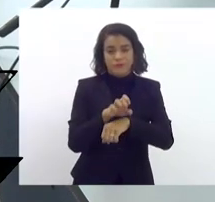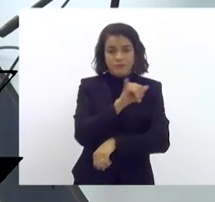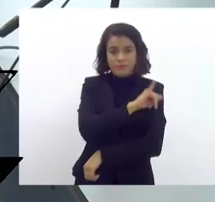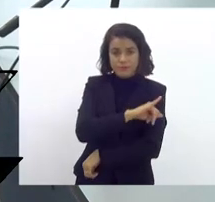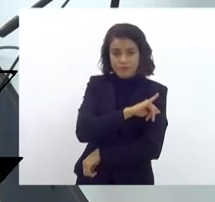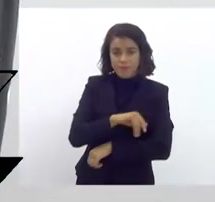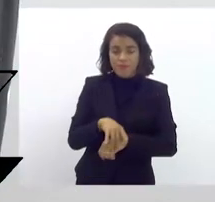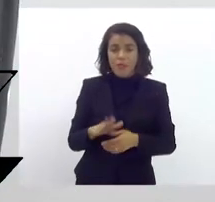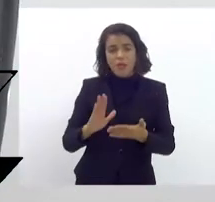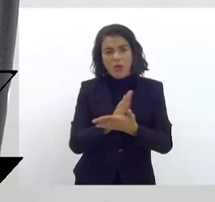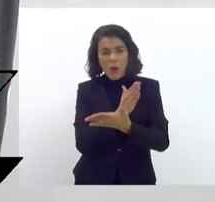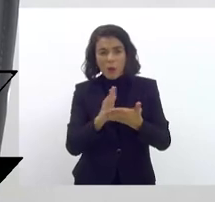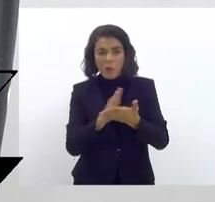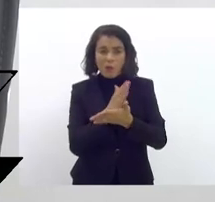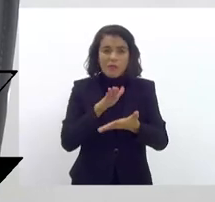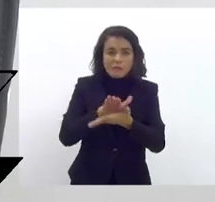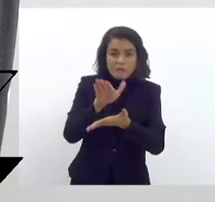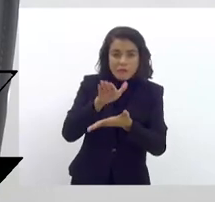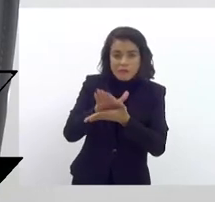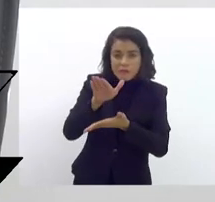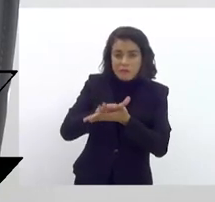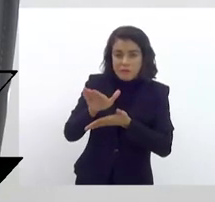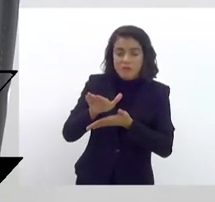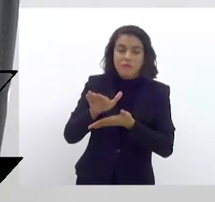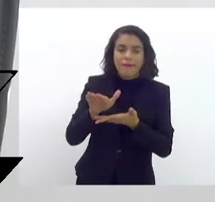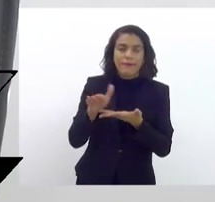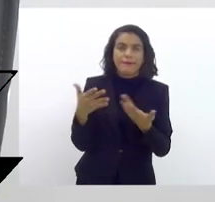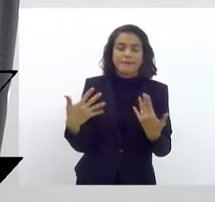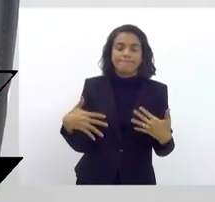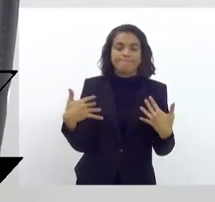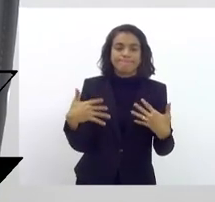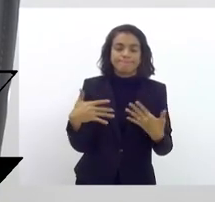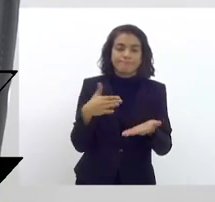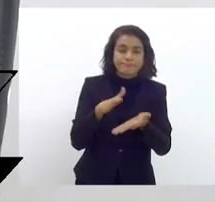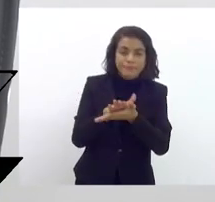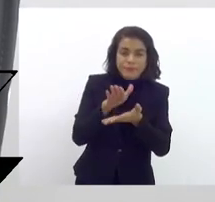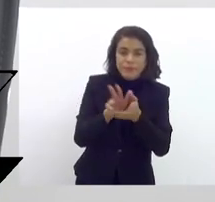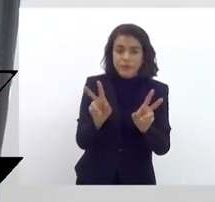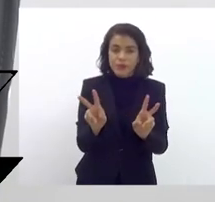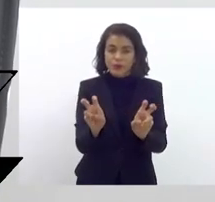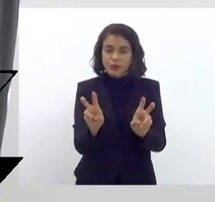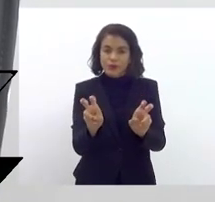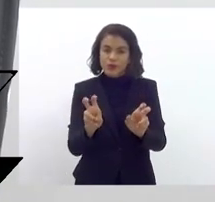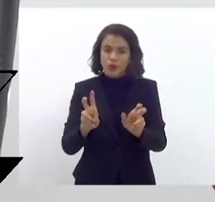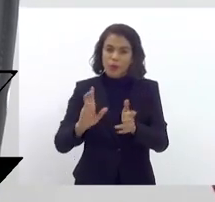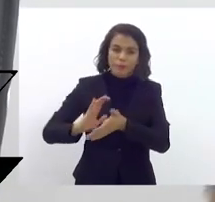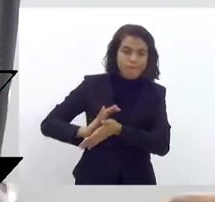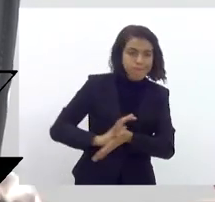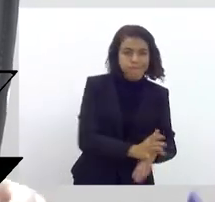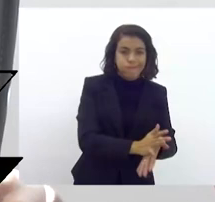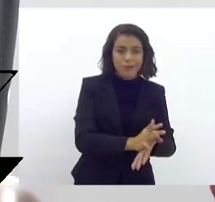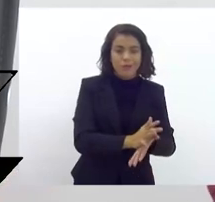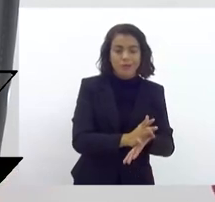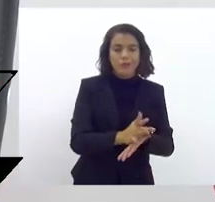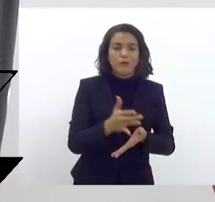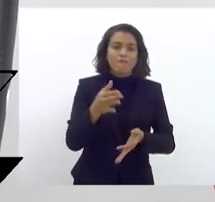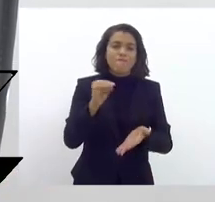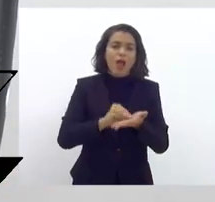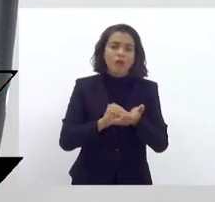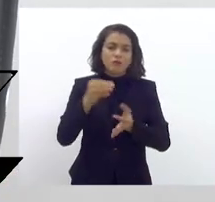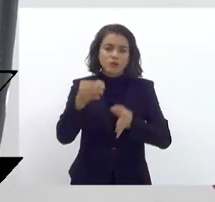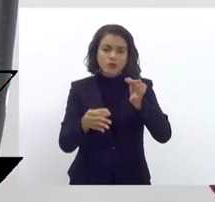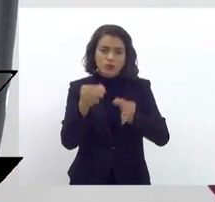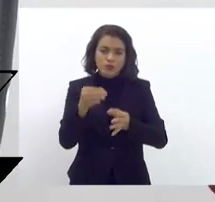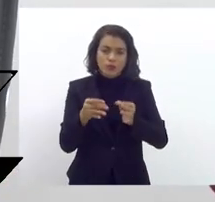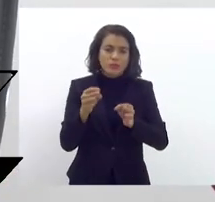e algumas publicações sobre injustiças dado a psicologia do